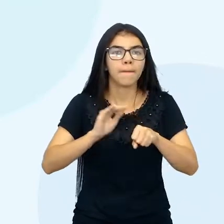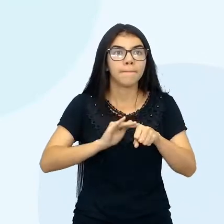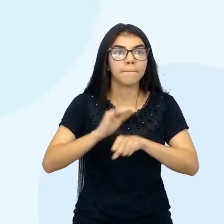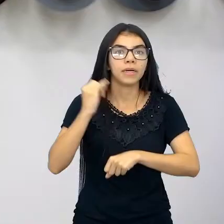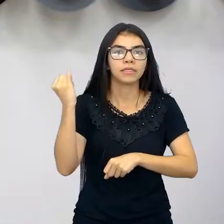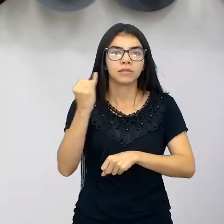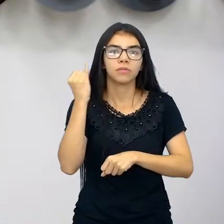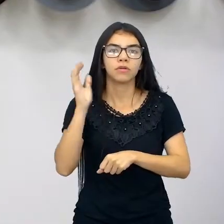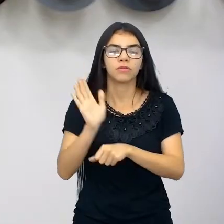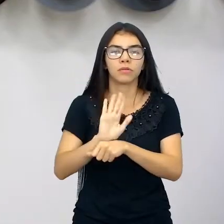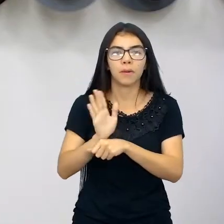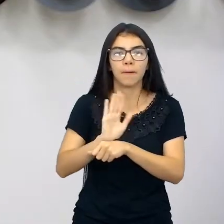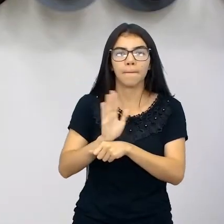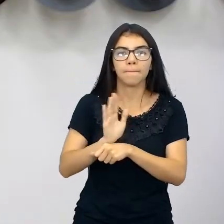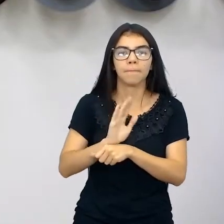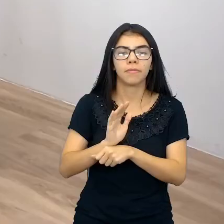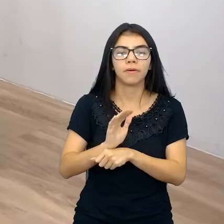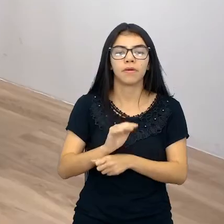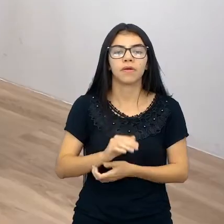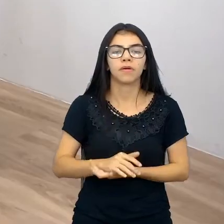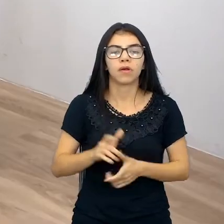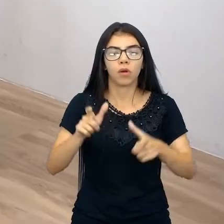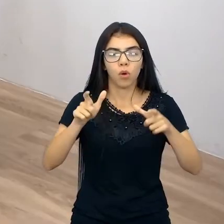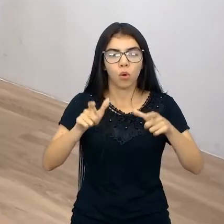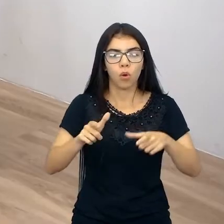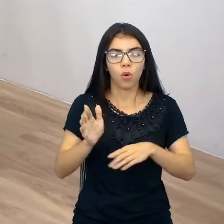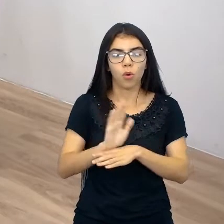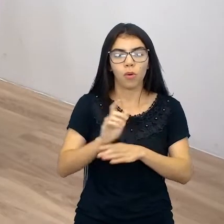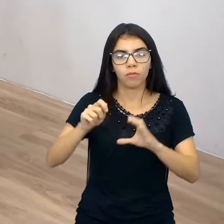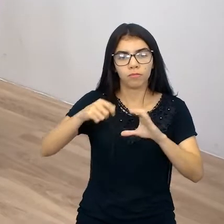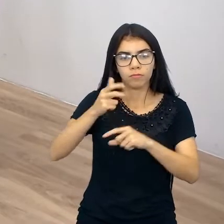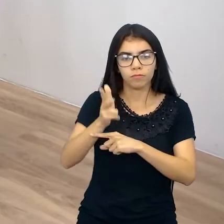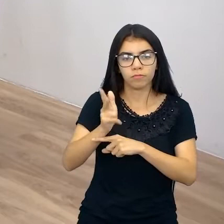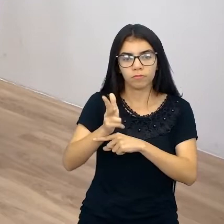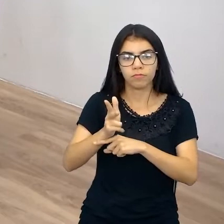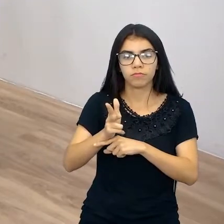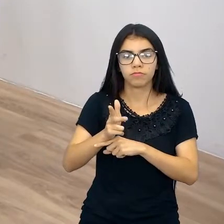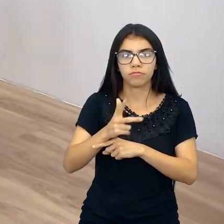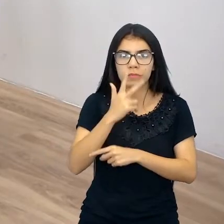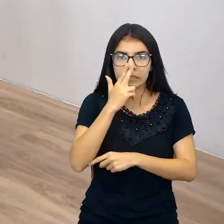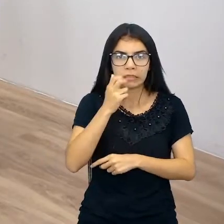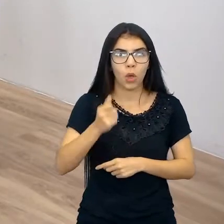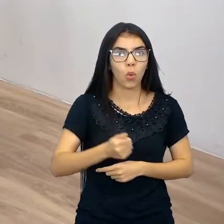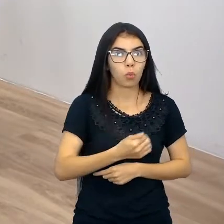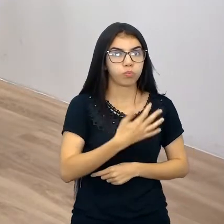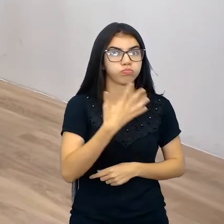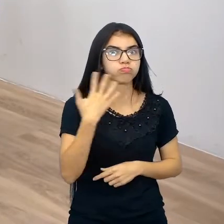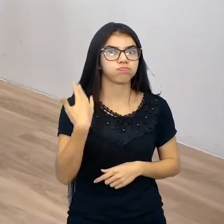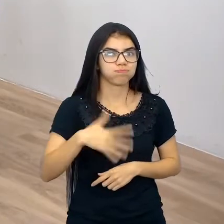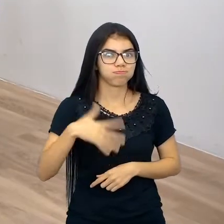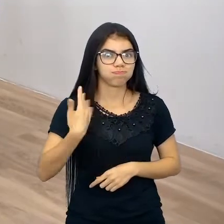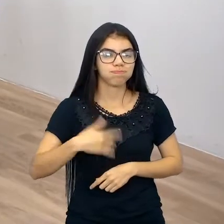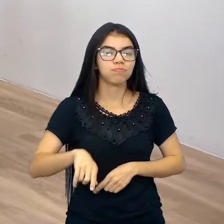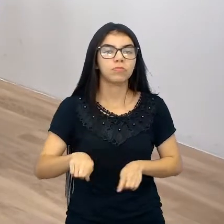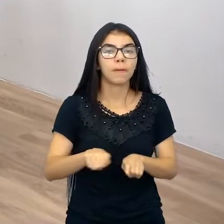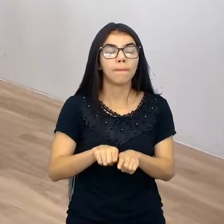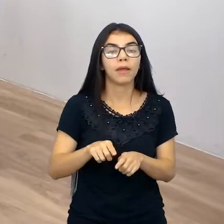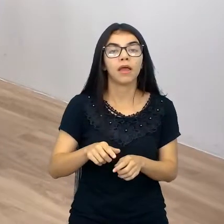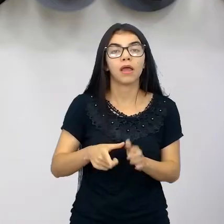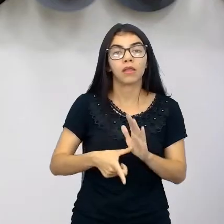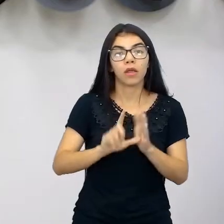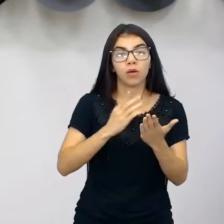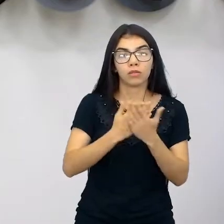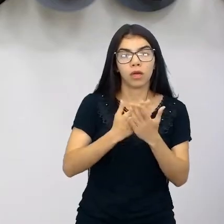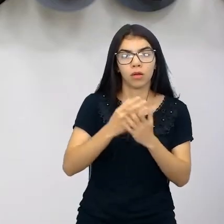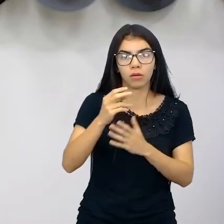cinema, sobre filmoteca, sobre, sei lá, eu acho que tem bastante aí, porque só na outra aula que eu assisti, muitos filmes ali que